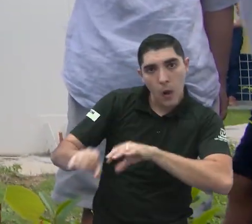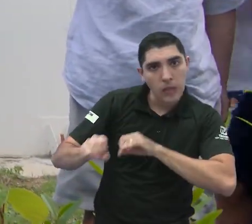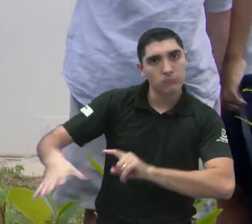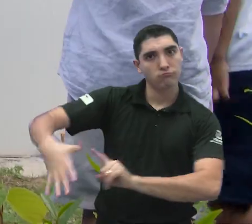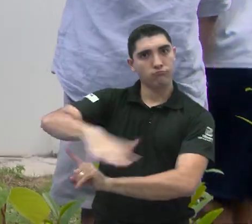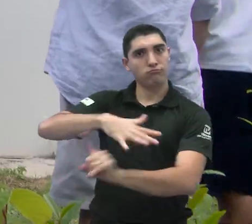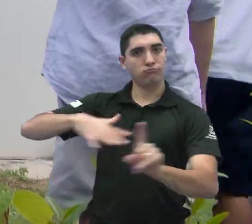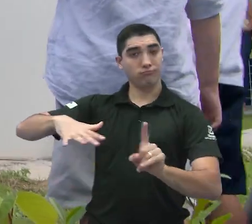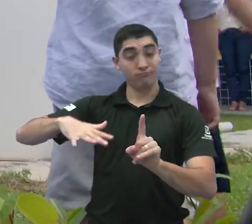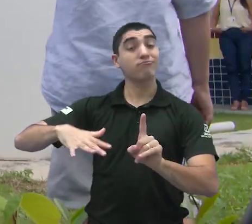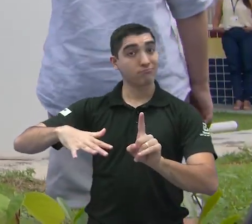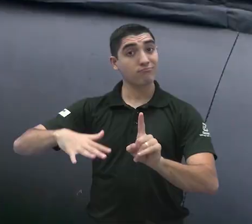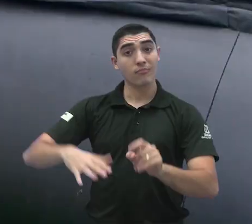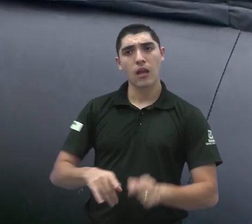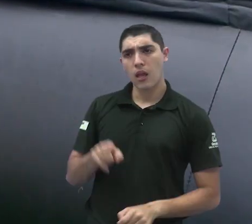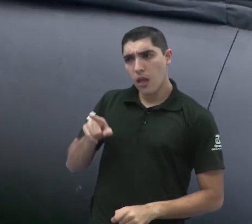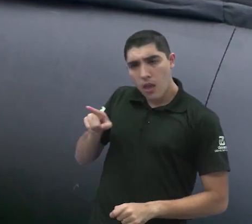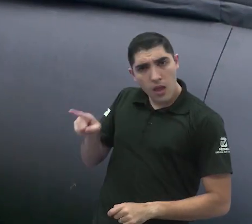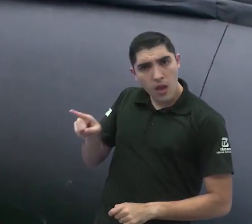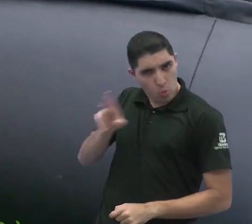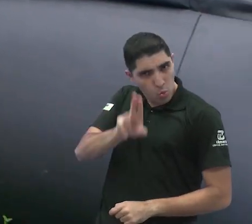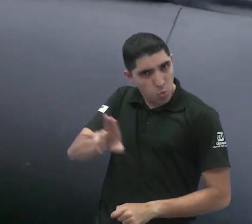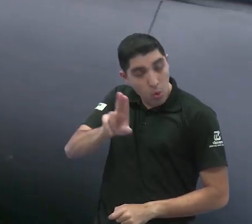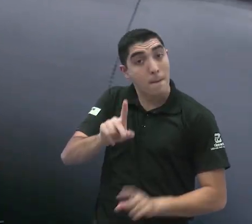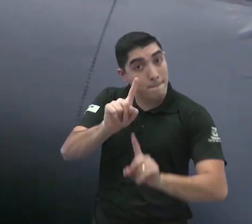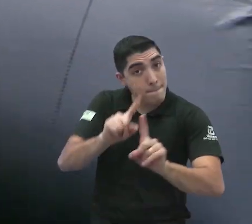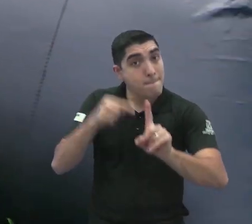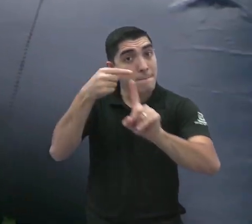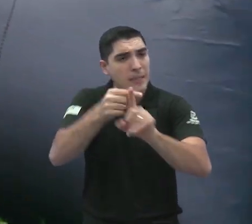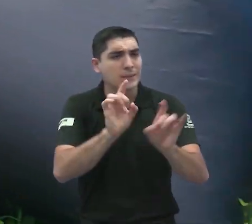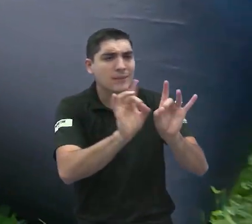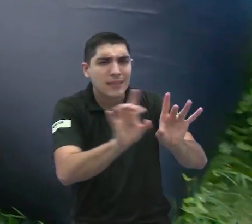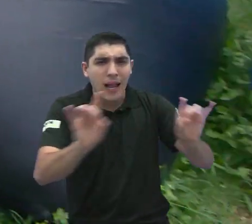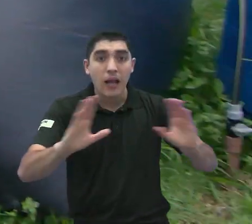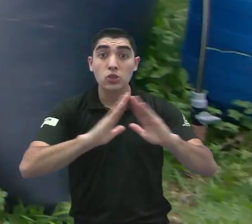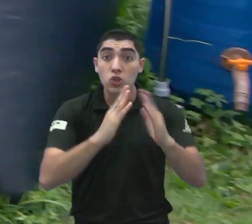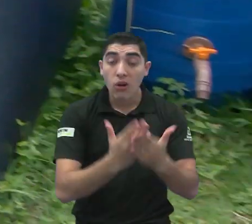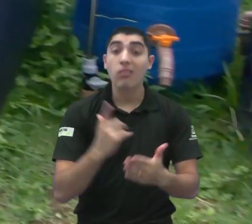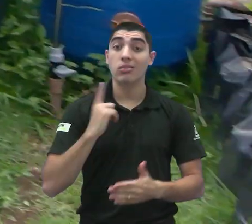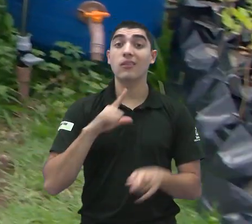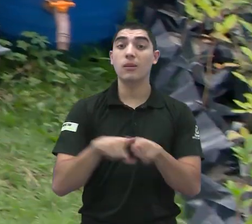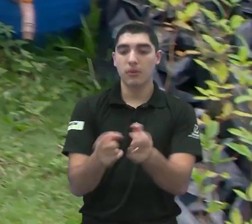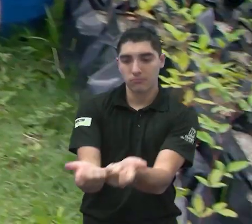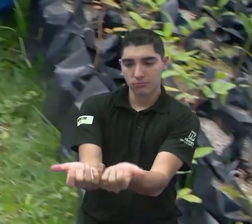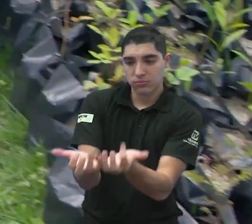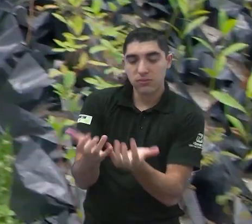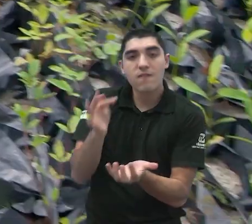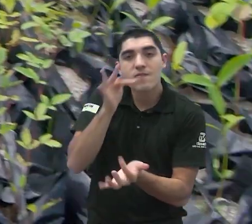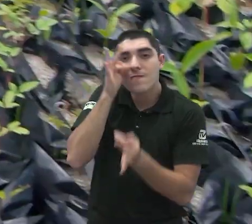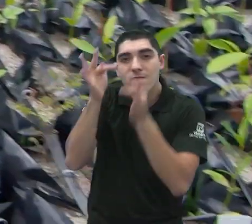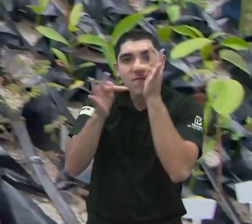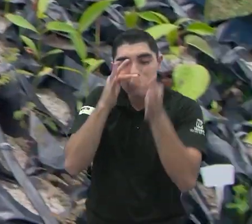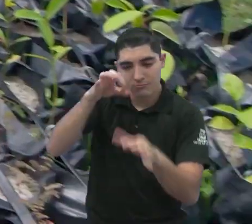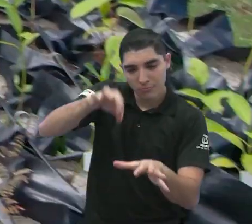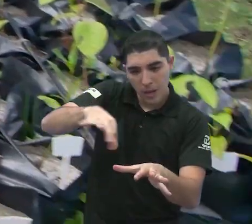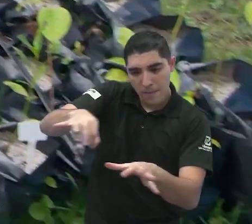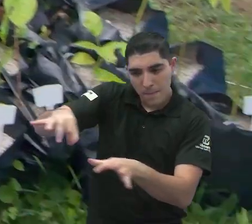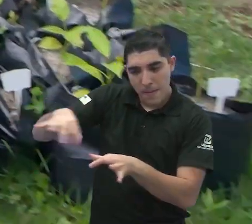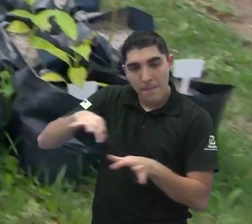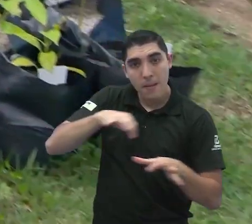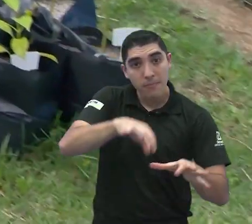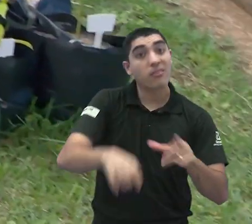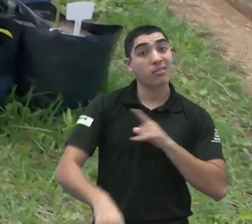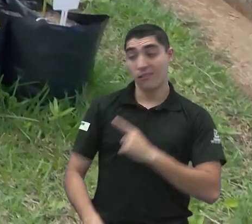educação ambiental na prática. Além da usina de biogás, cada unidade ganhou um viveiro. São